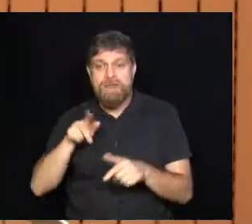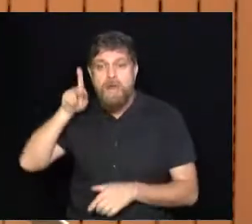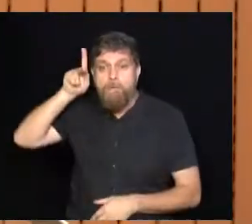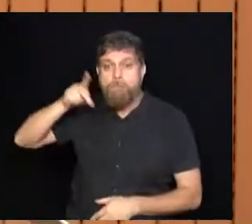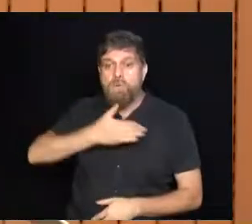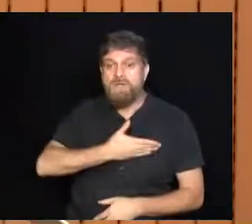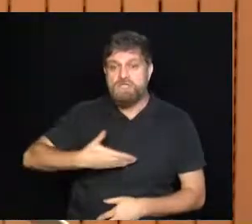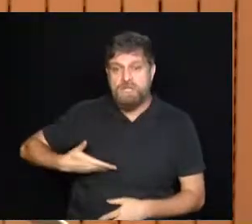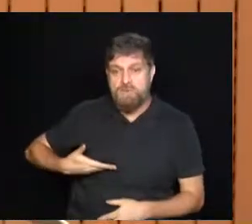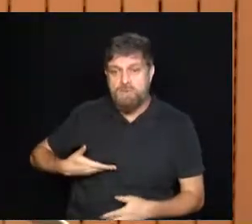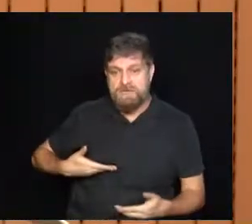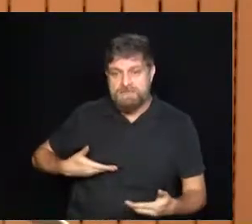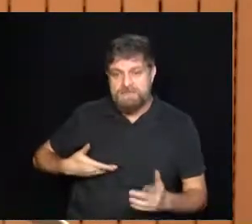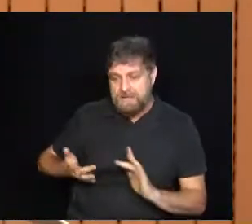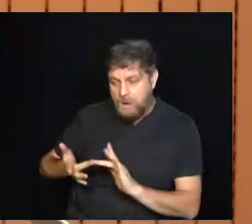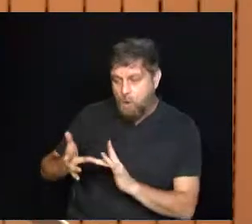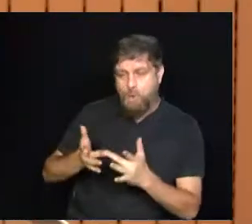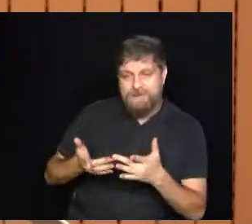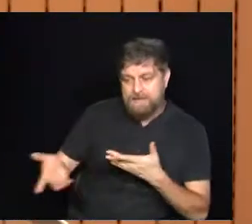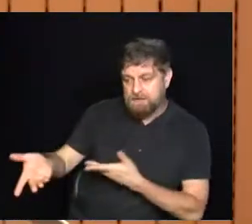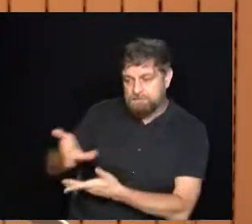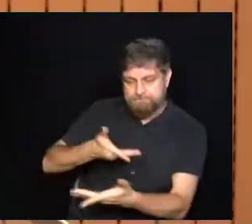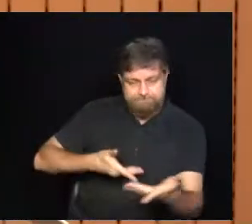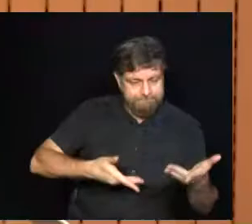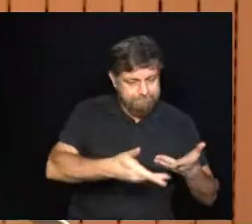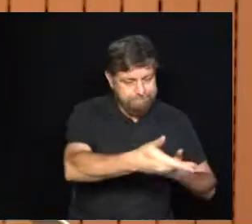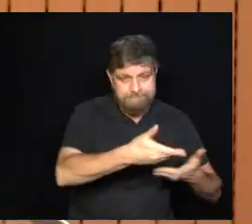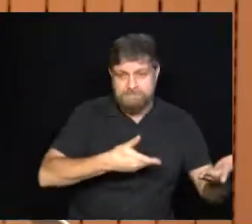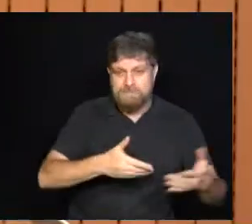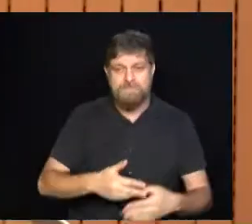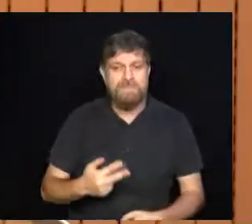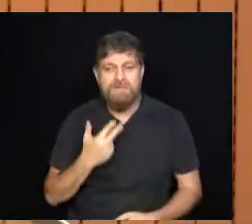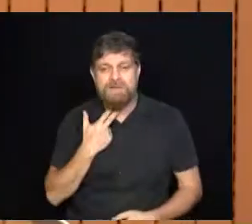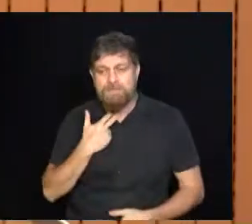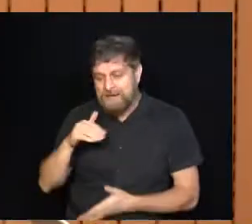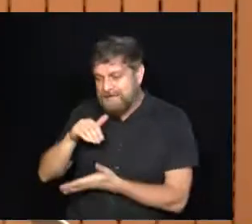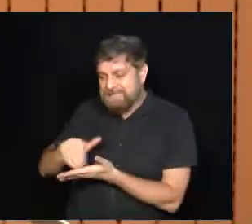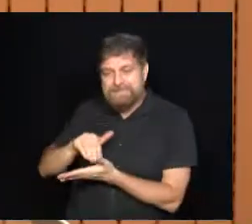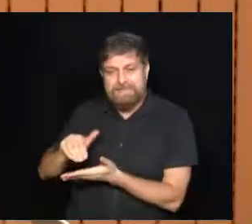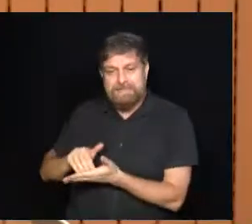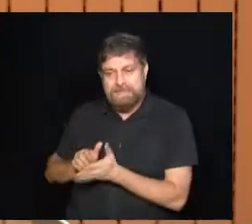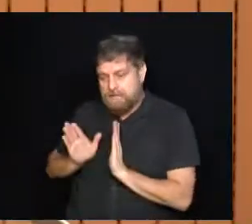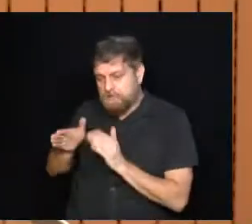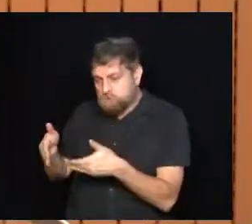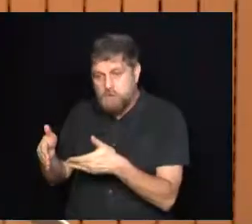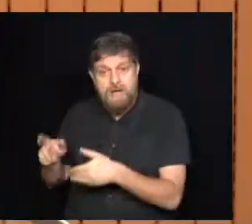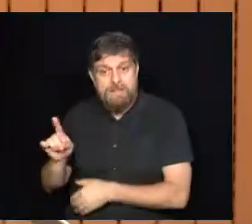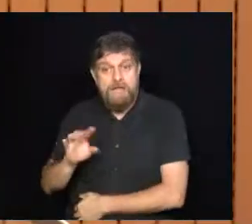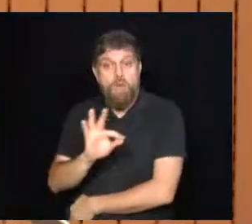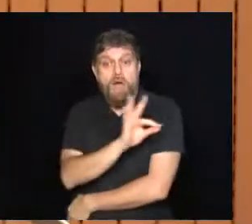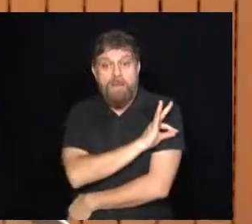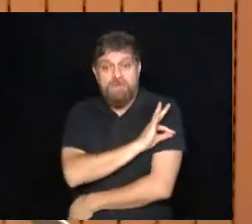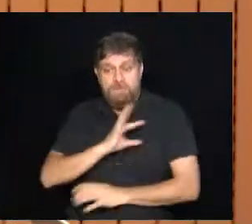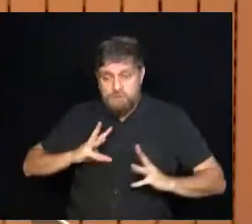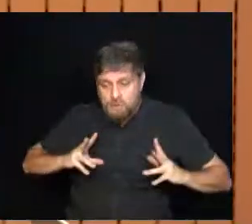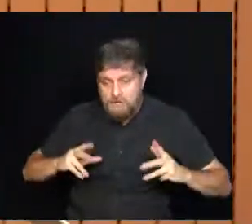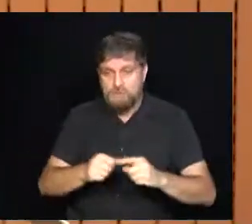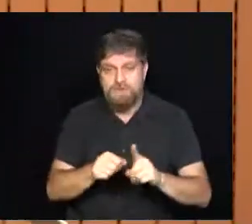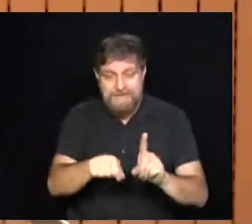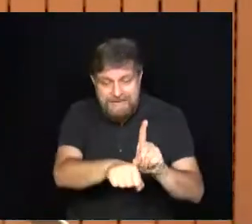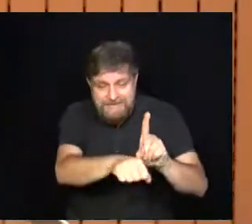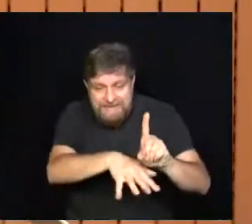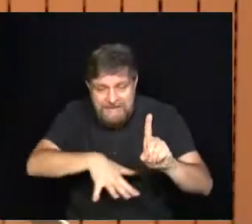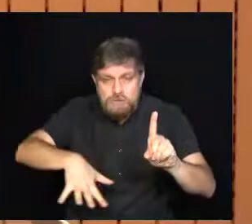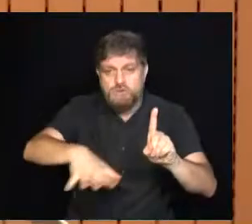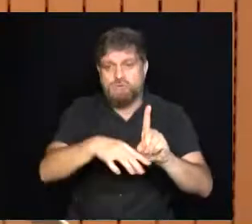públicas transversais, em toda, não só na Secretaria, como em toda a Prefeitura e também com a sociedade civil, que